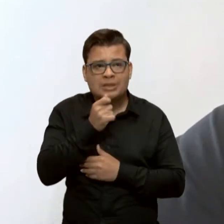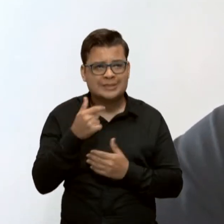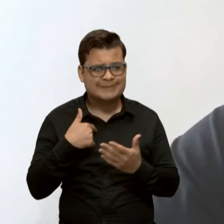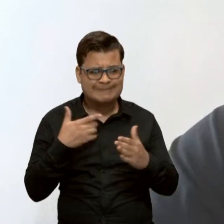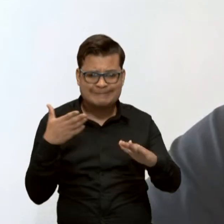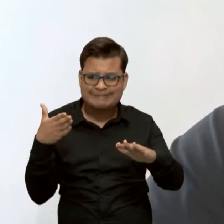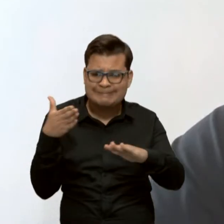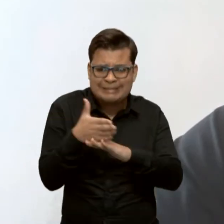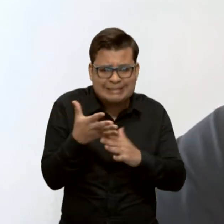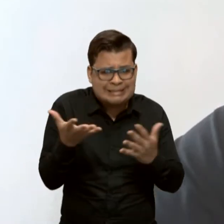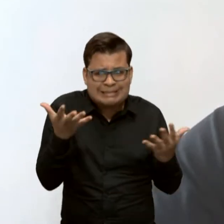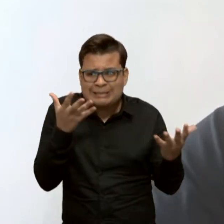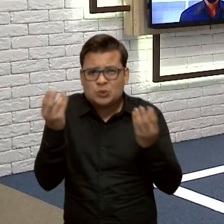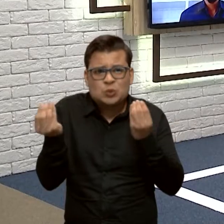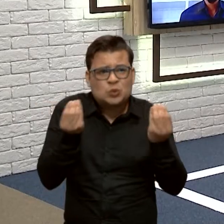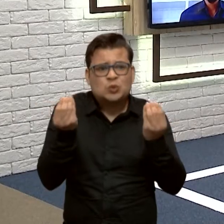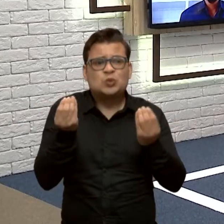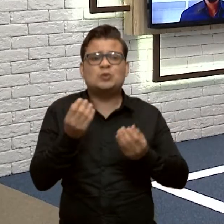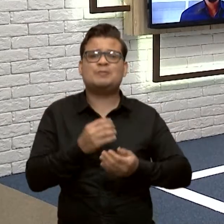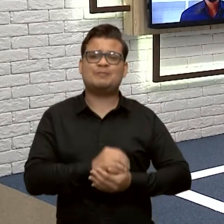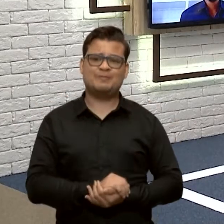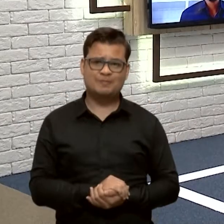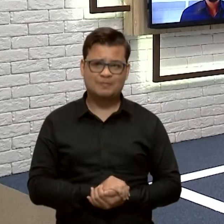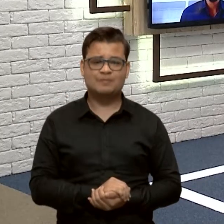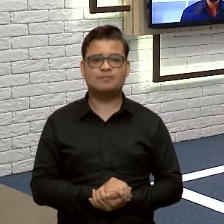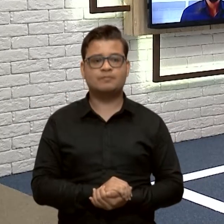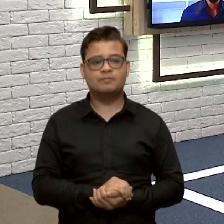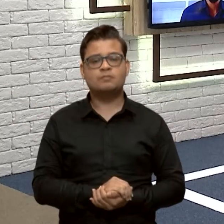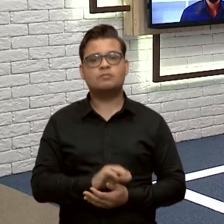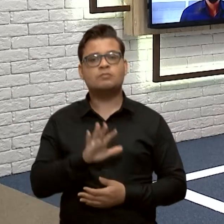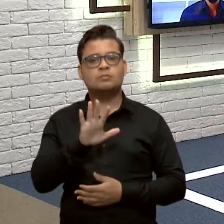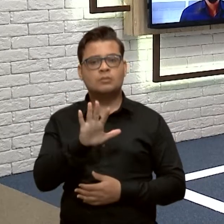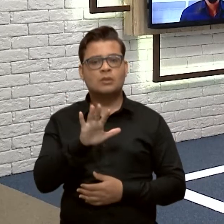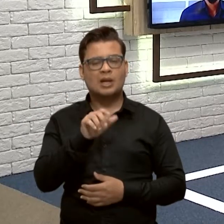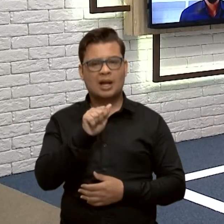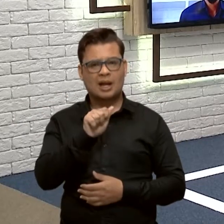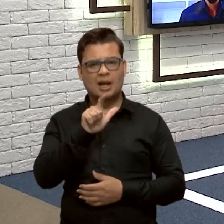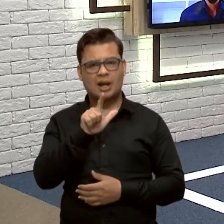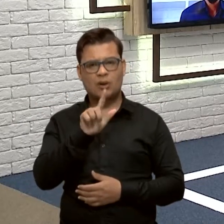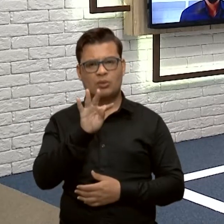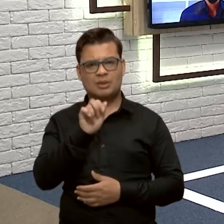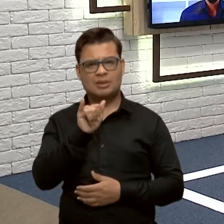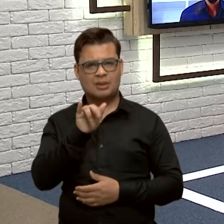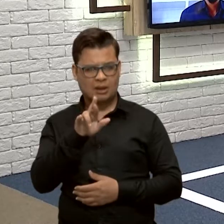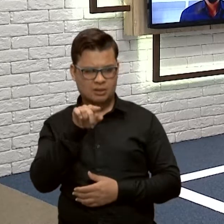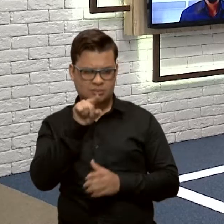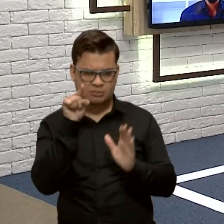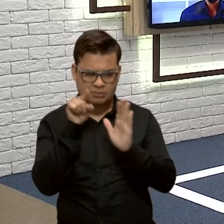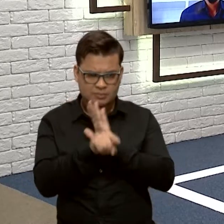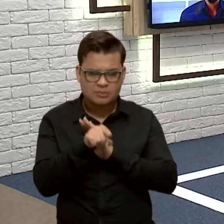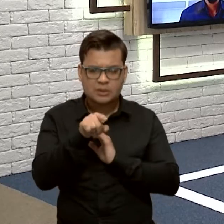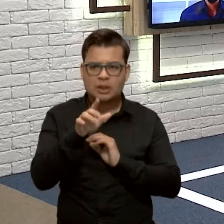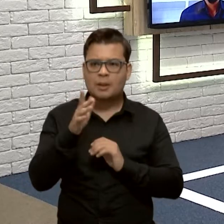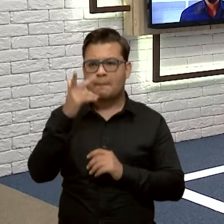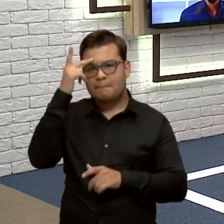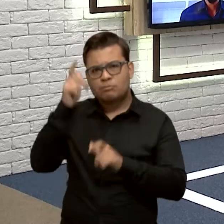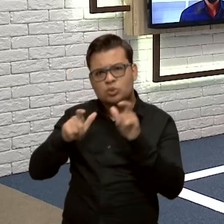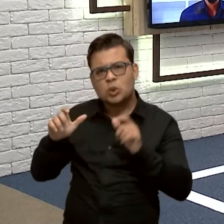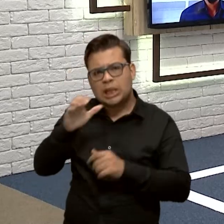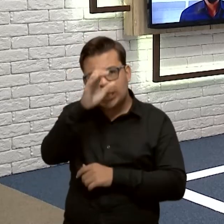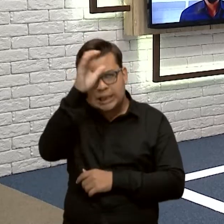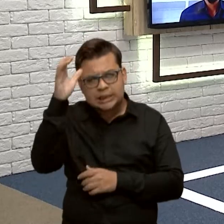a tecnologia. Certo. E, Altair, como é que o consumidor fica de olho, né? Já tem algum tipo de